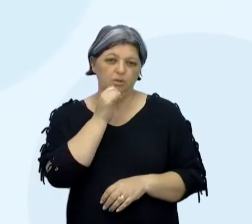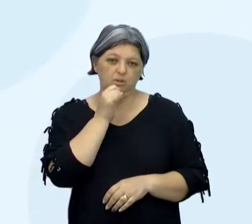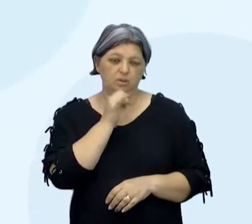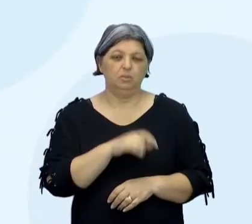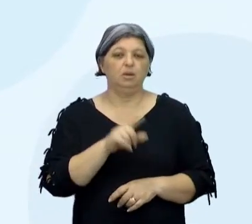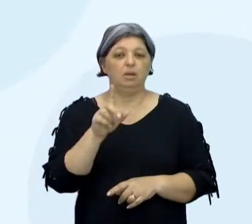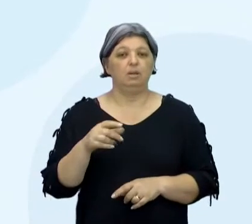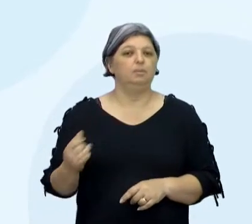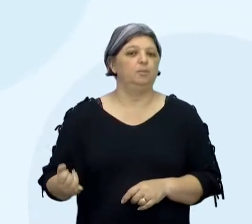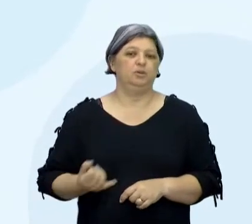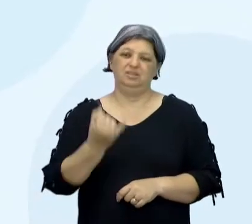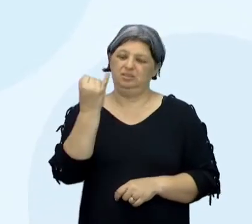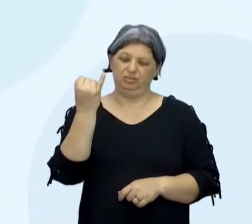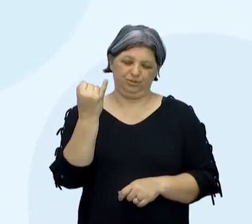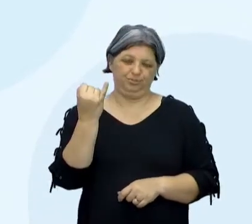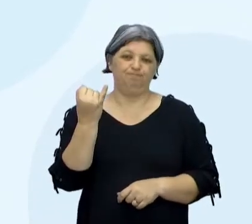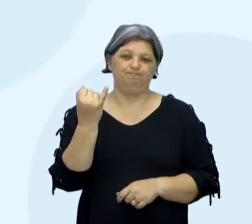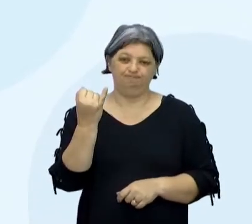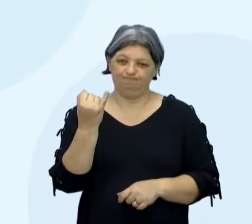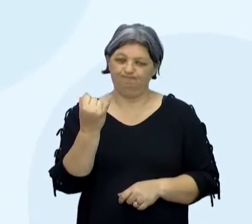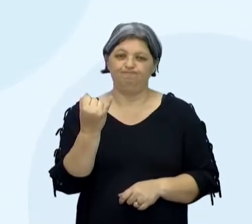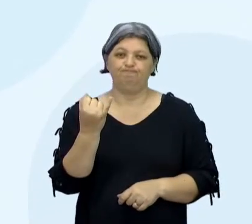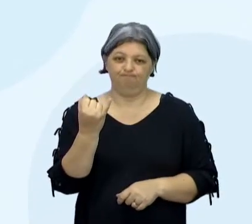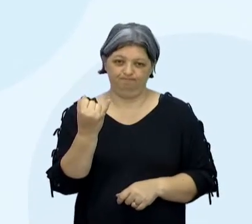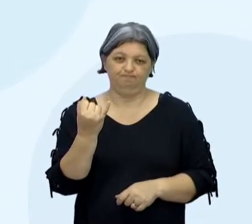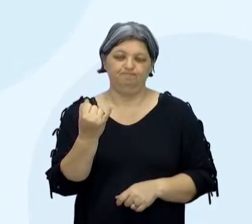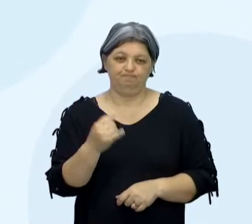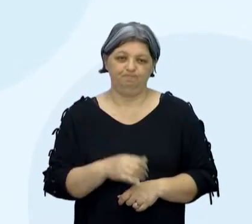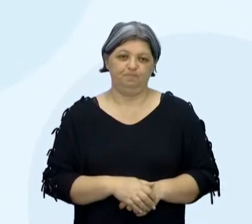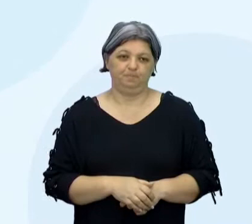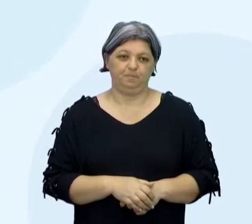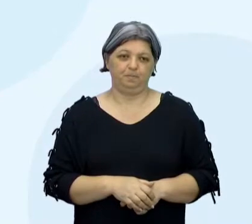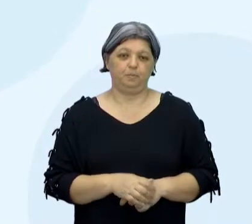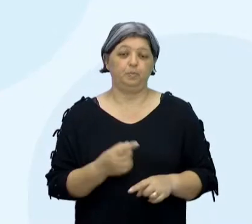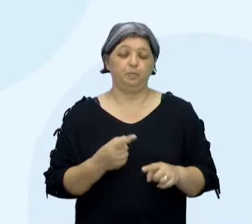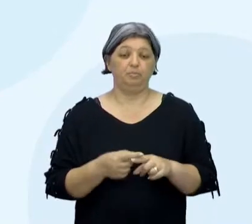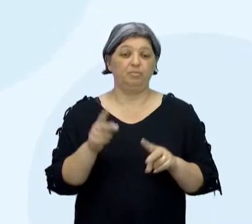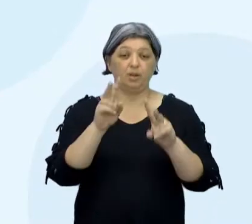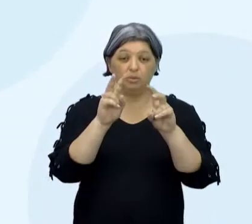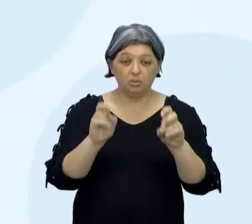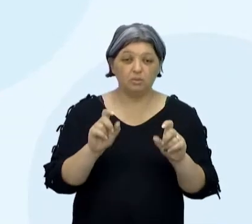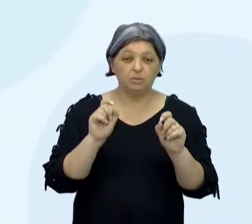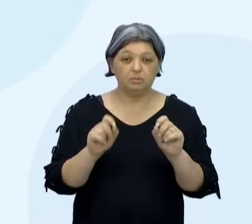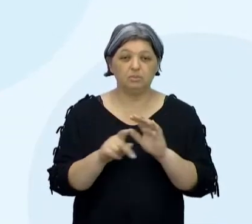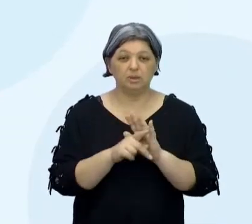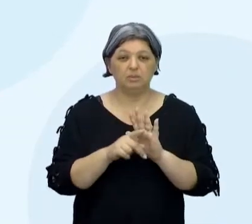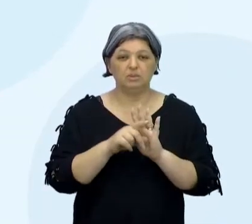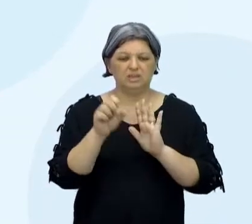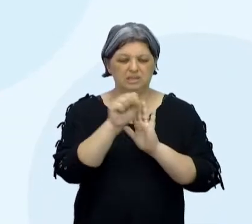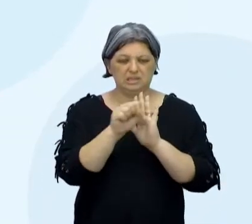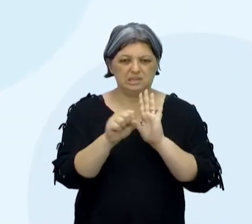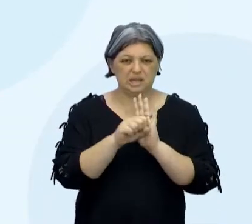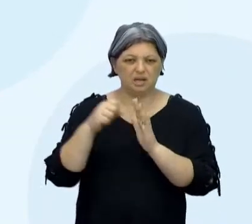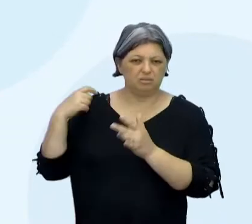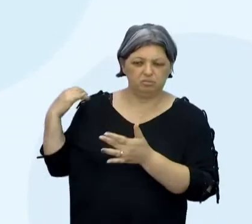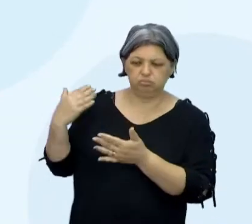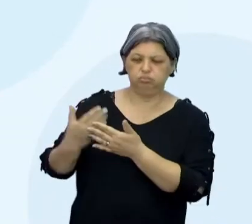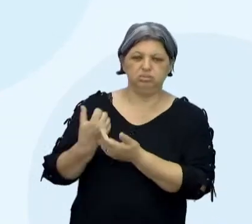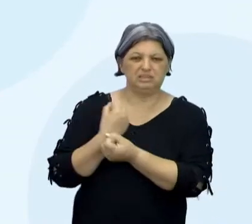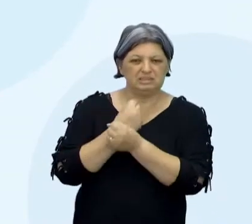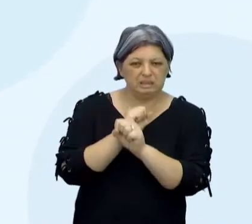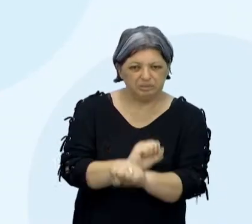importantíssimo na verdade a gente tratar desse tipo de assunto uma vez que devido a séculos aí né de escravidão